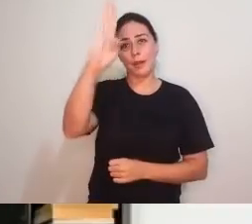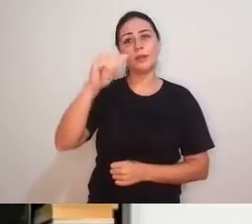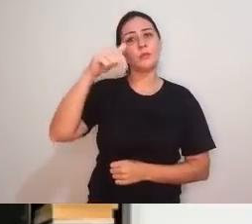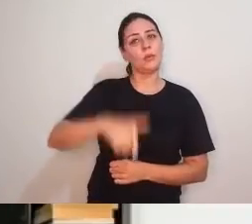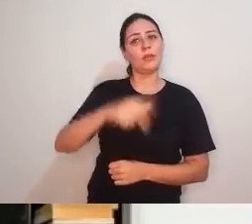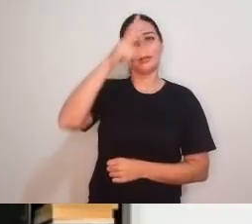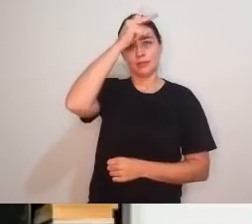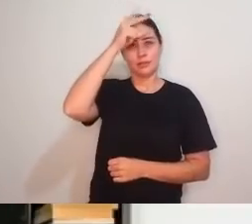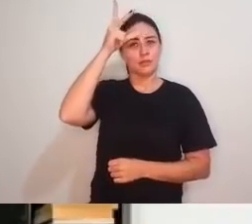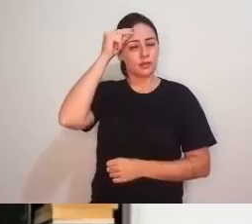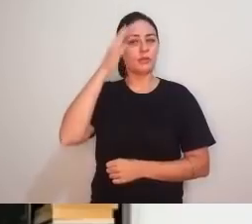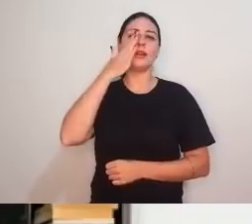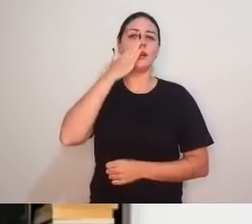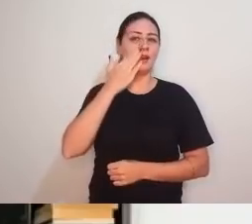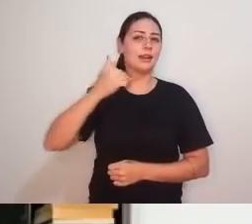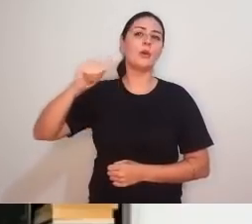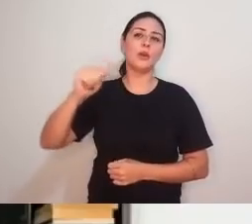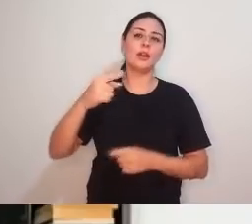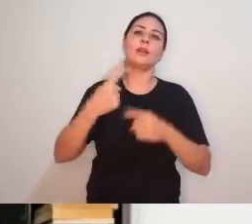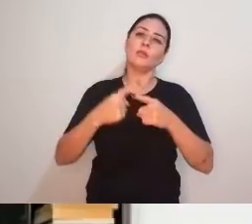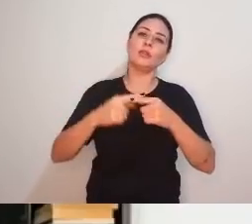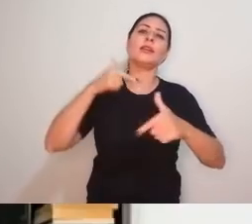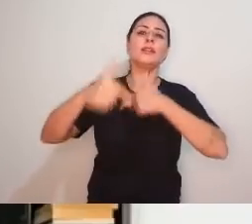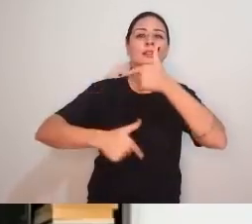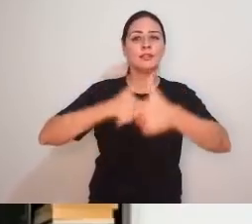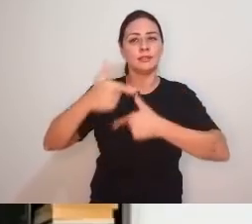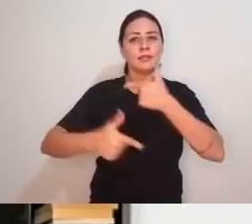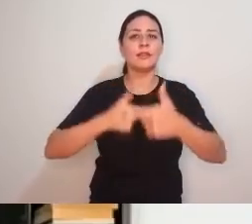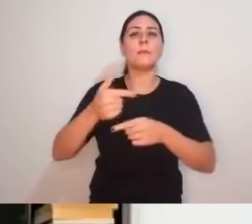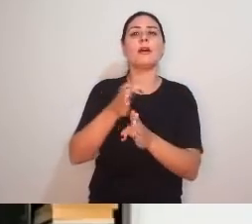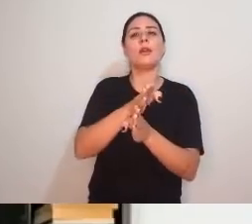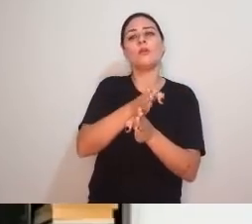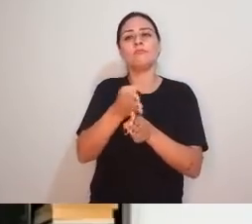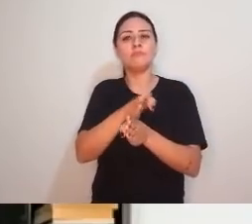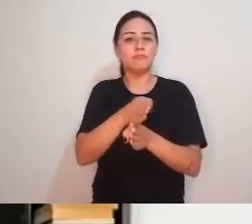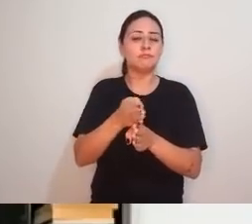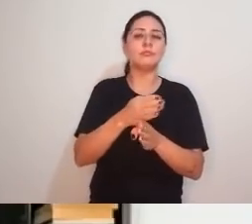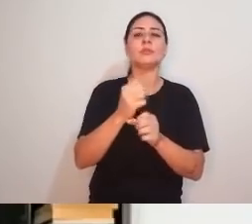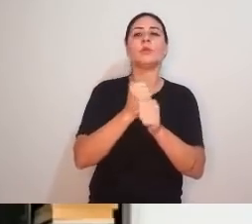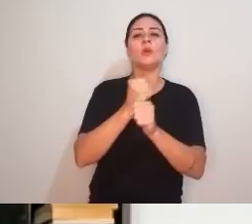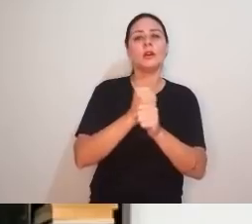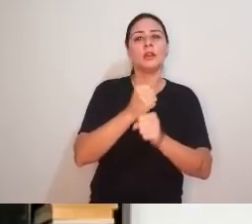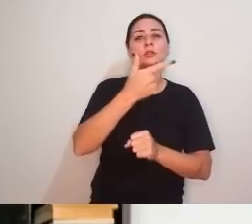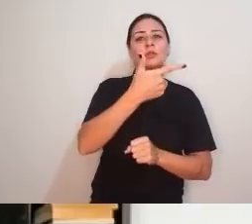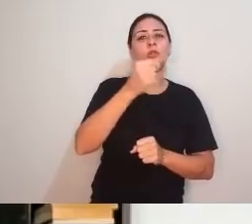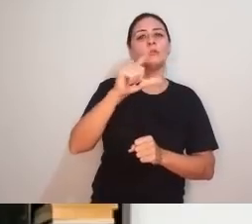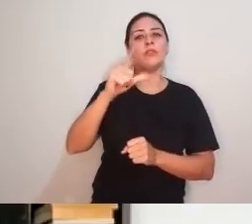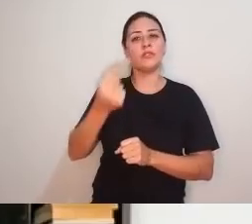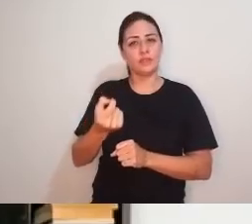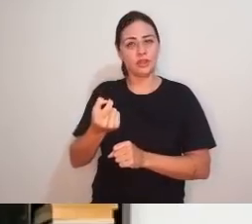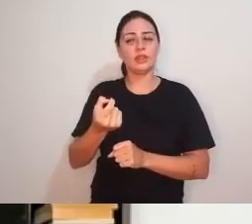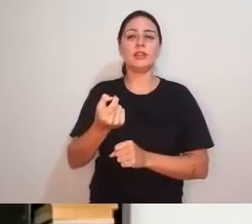uma condição de trabalho remoto ao longo do ano de 2020, e para esse ano de 2021 não